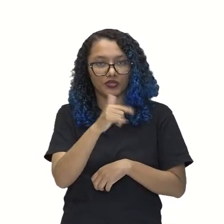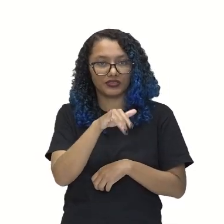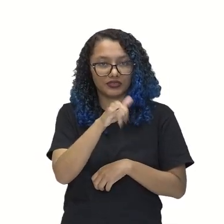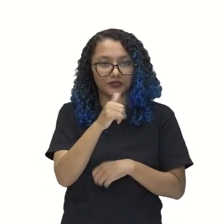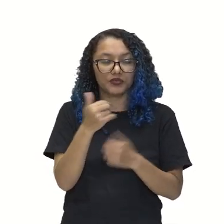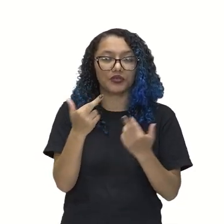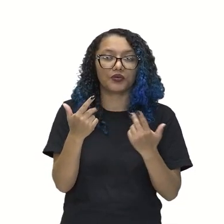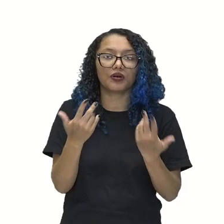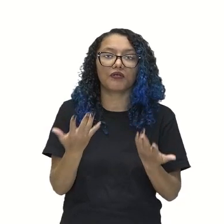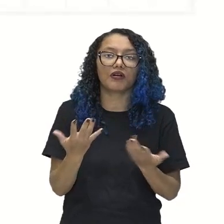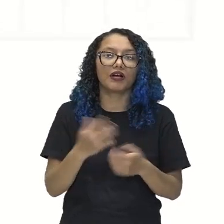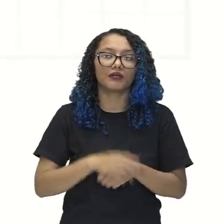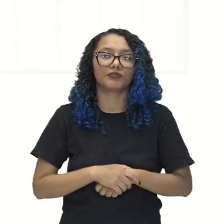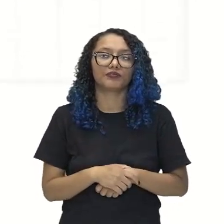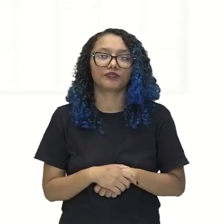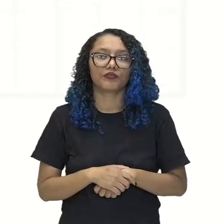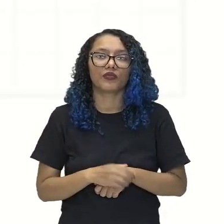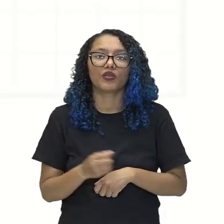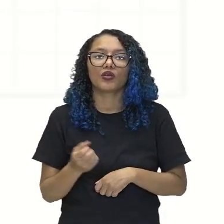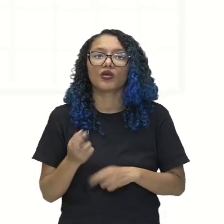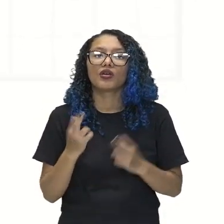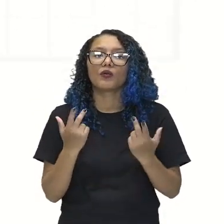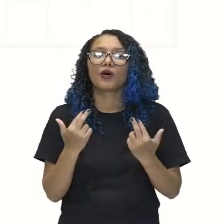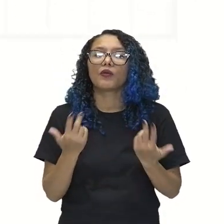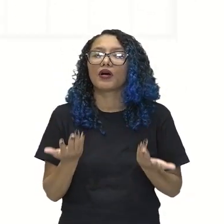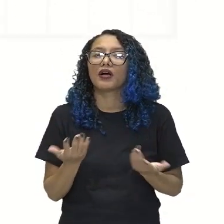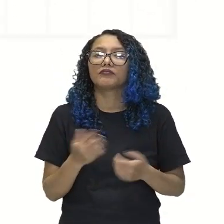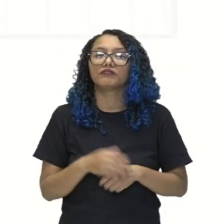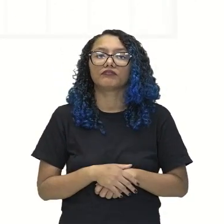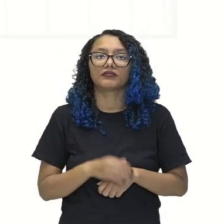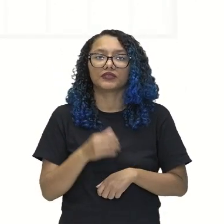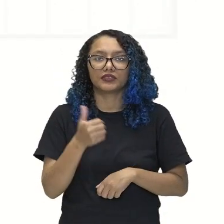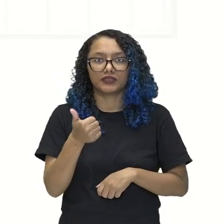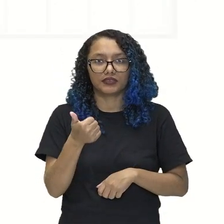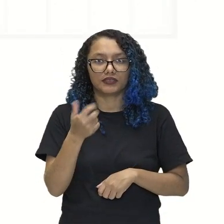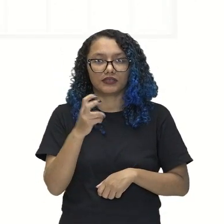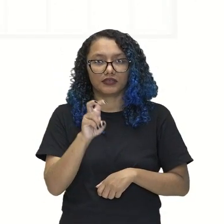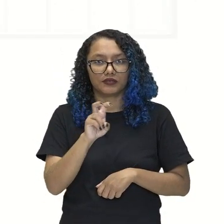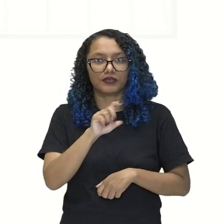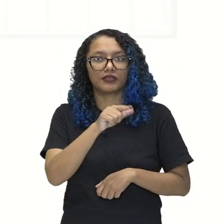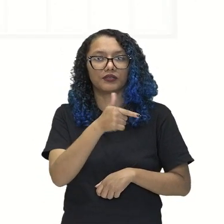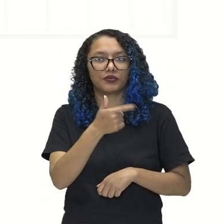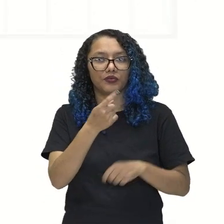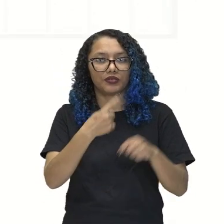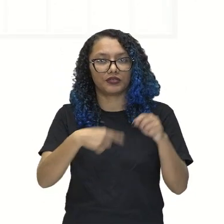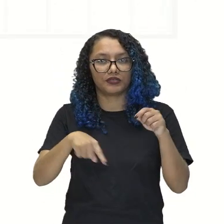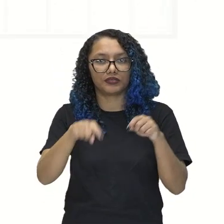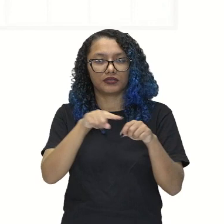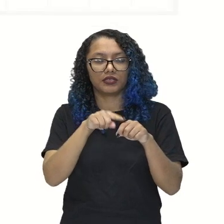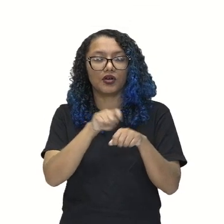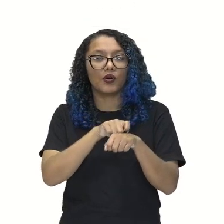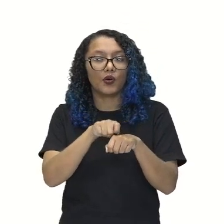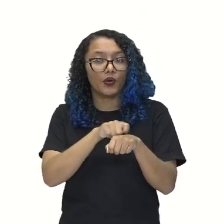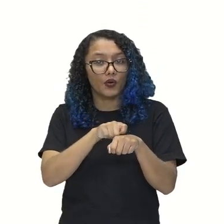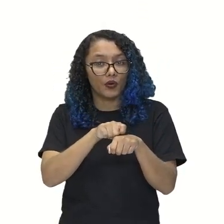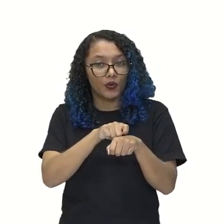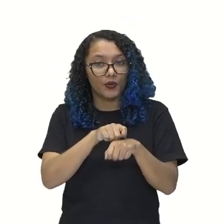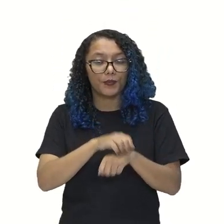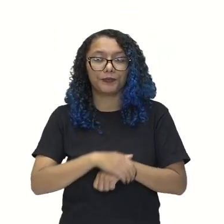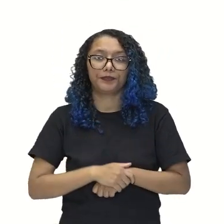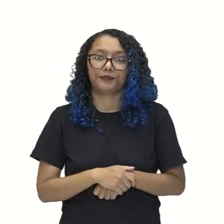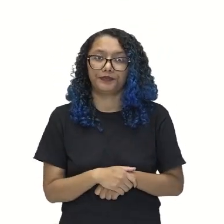a quanto? É igual a 152 rodas, né? Eu estou descendo aqui para ver